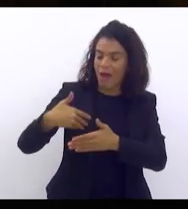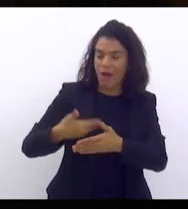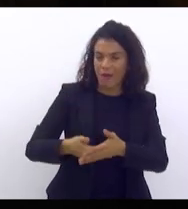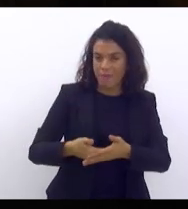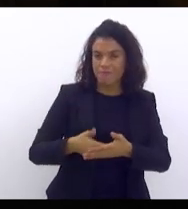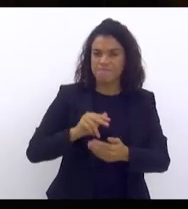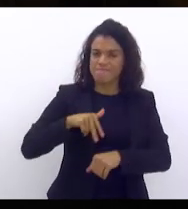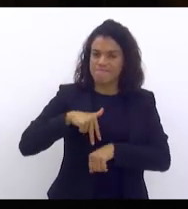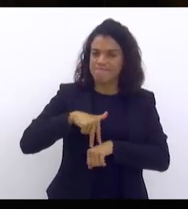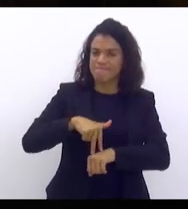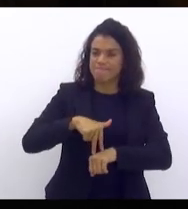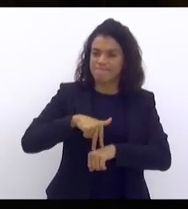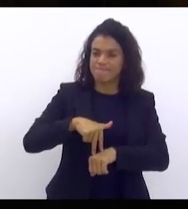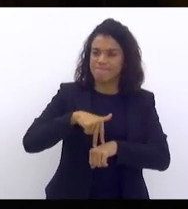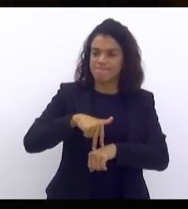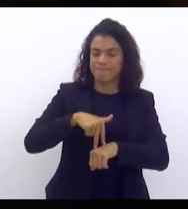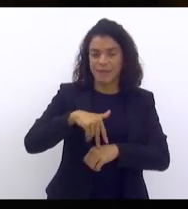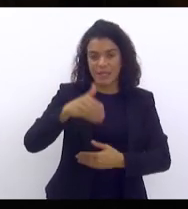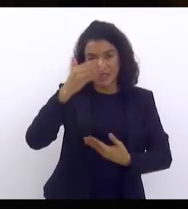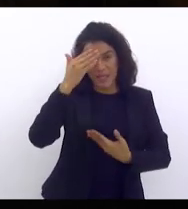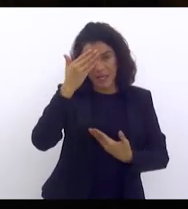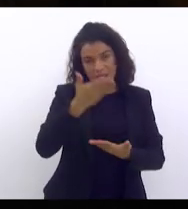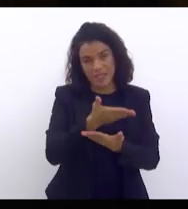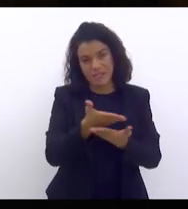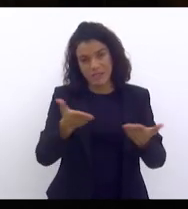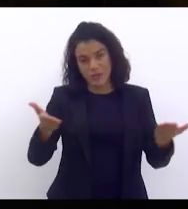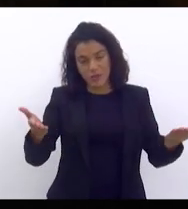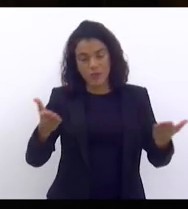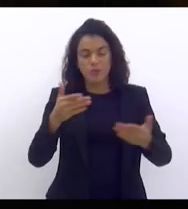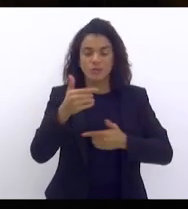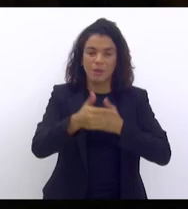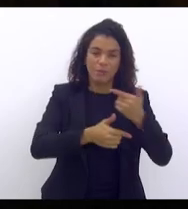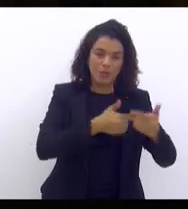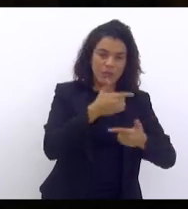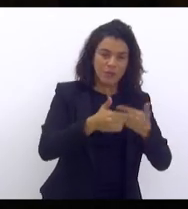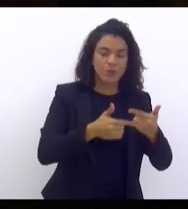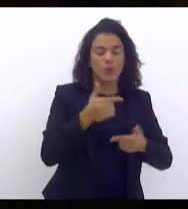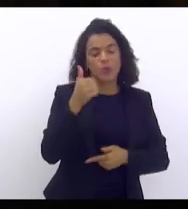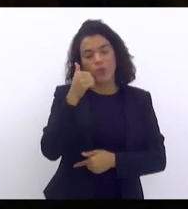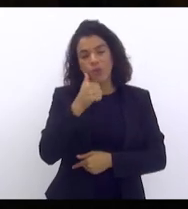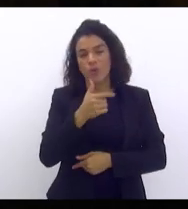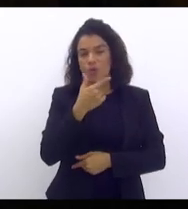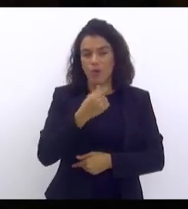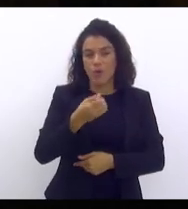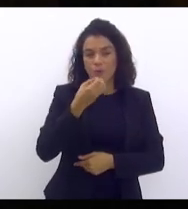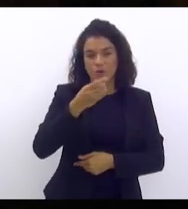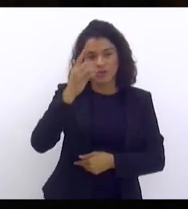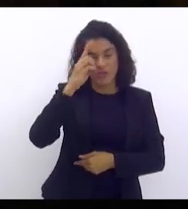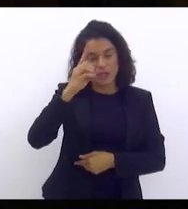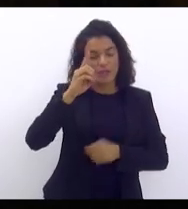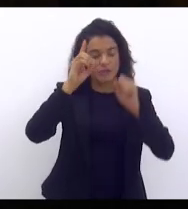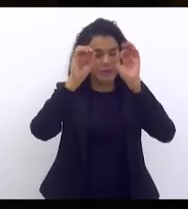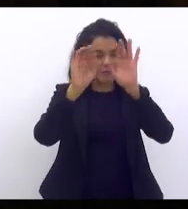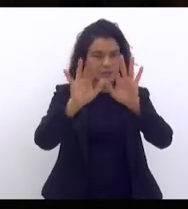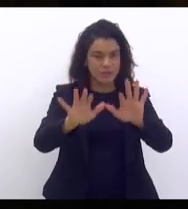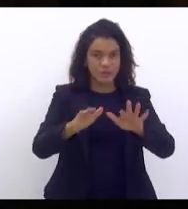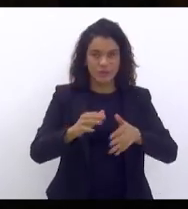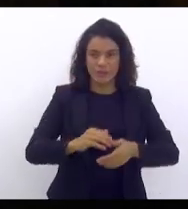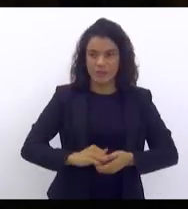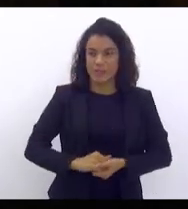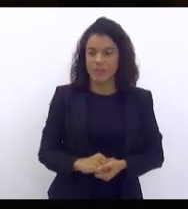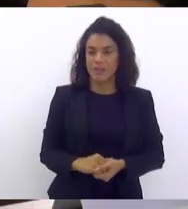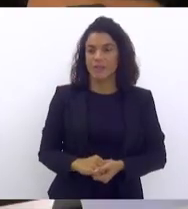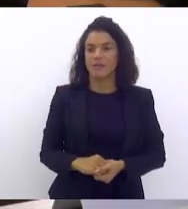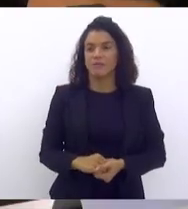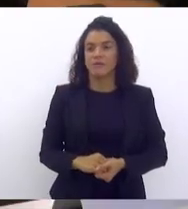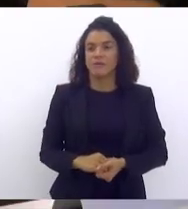resistência. E agradecer a todos aqui, trabalhadores e trabalhadoras. Um bom dia a todos. Deus abençoe a todos.